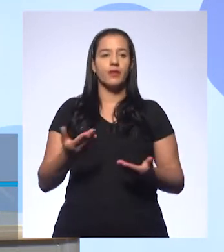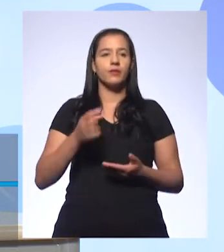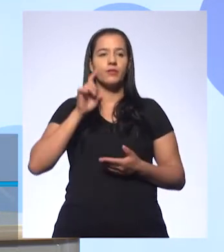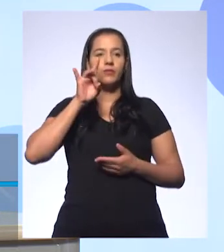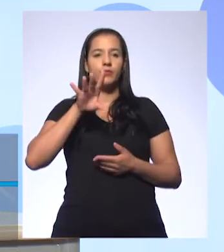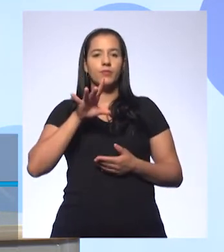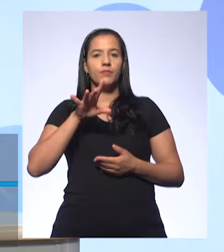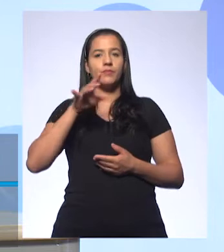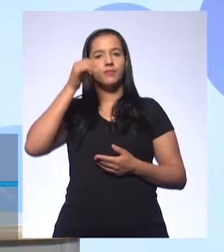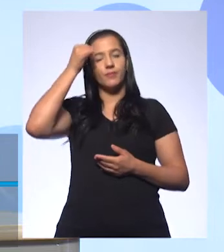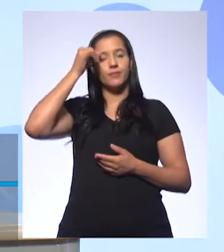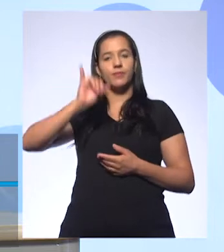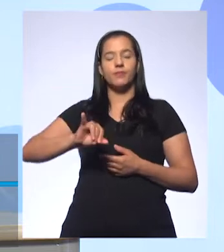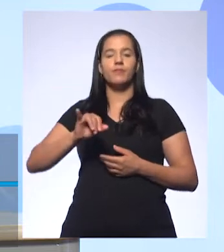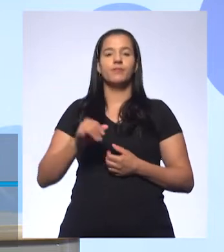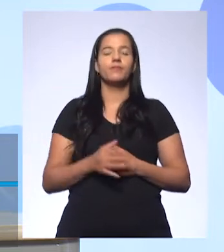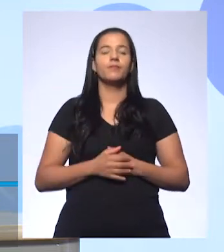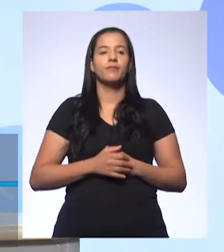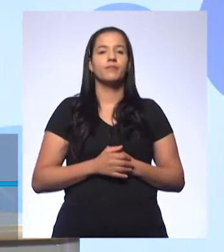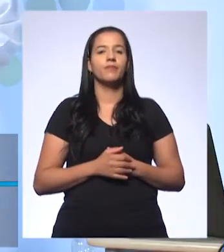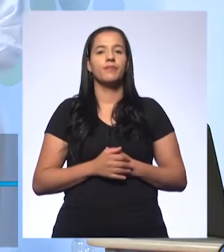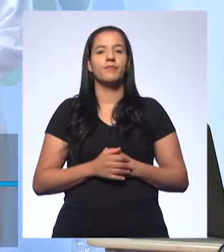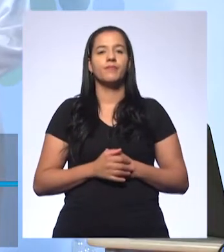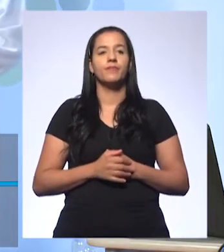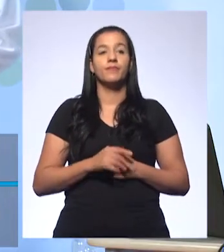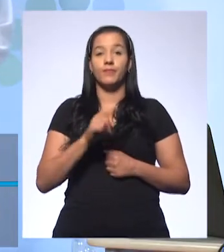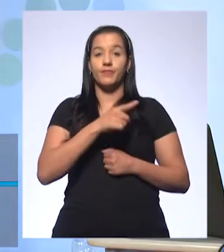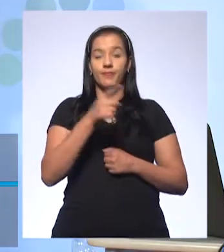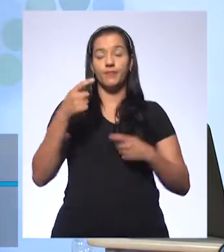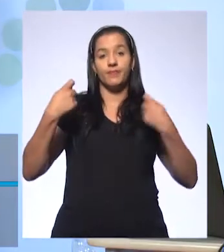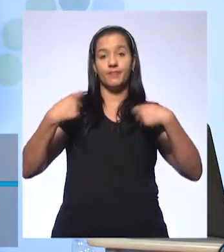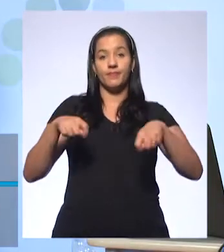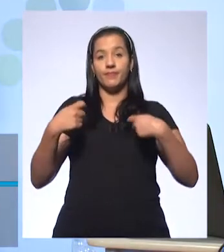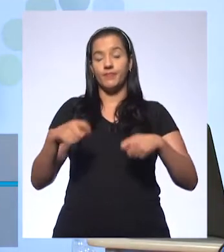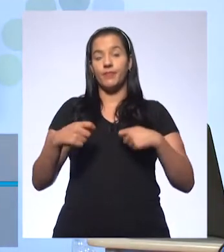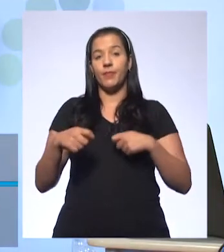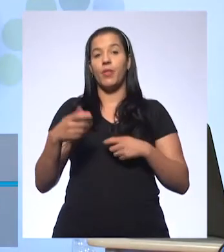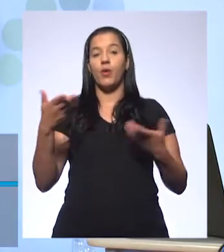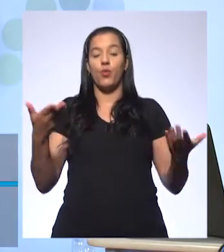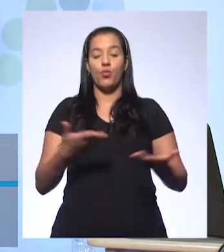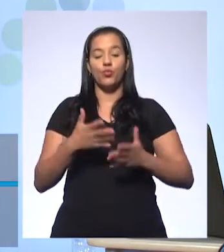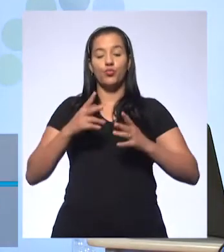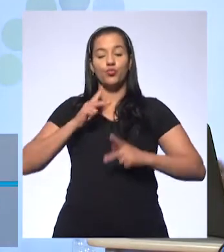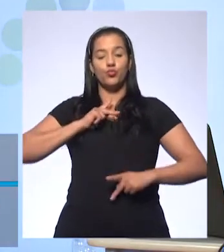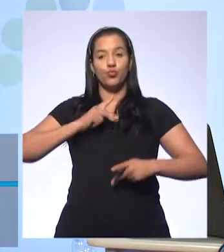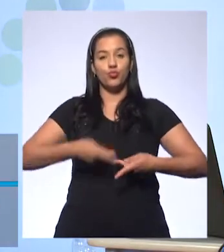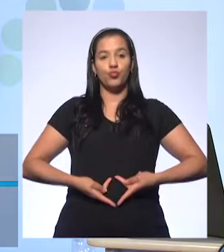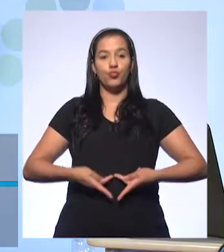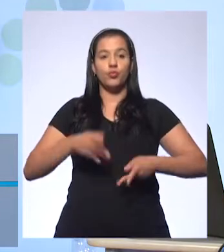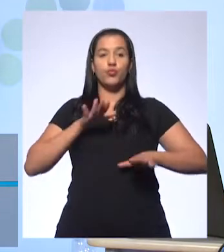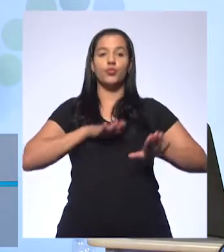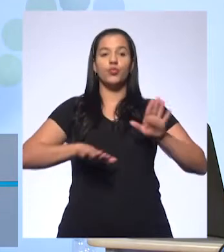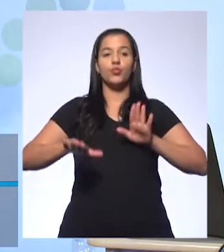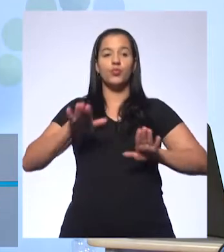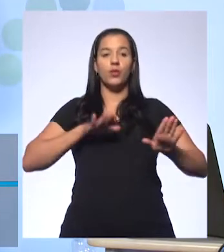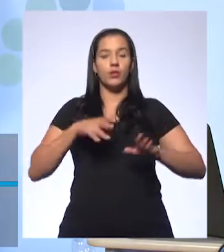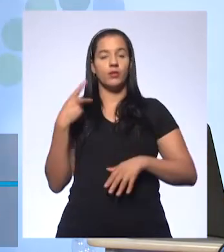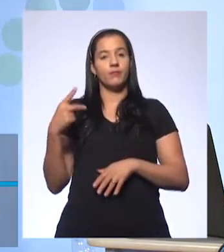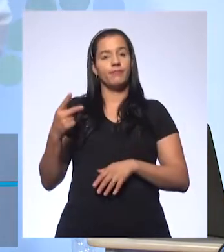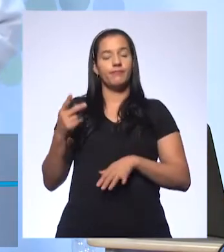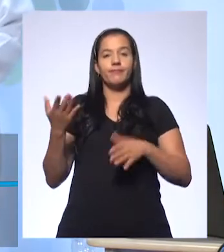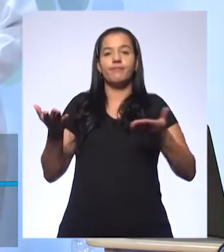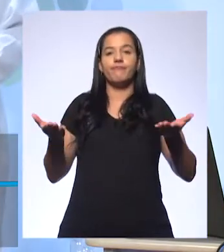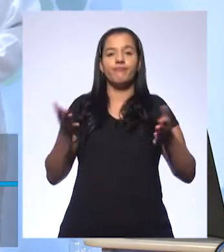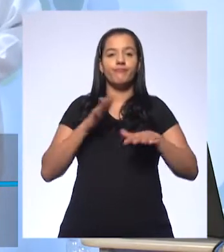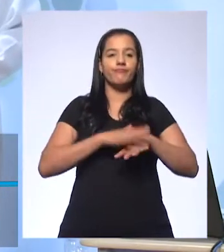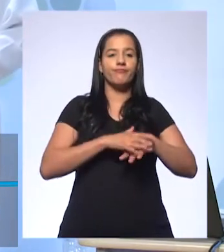o aspecto matemático, né, Ed? Porque você tem que contar com o comportamento humano, né? E eu acho que nesse sentido o